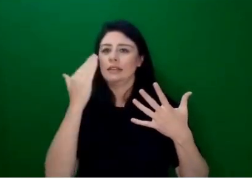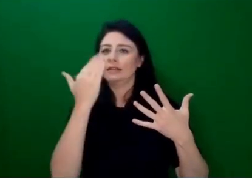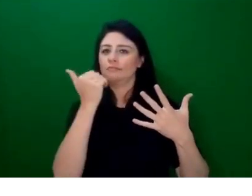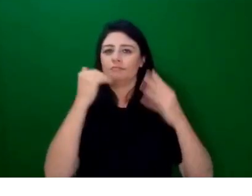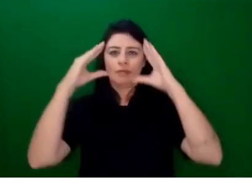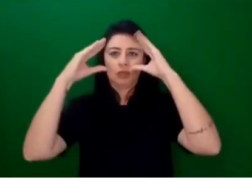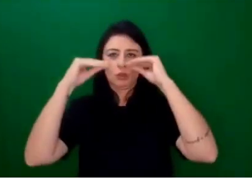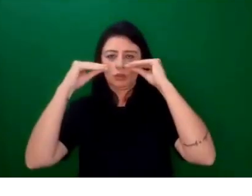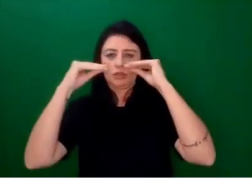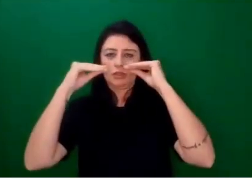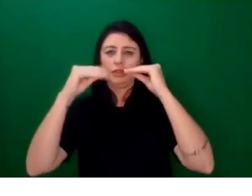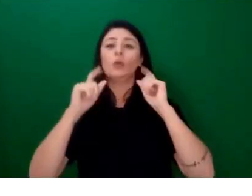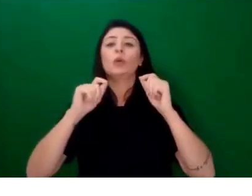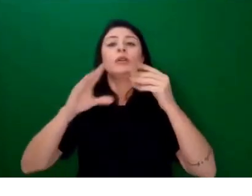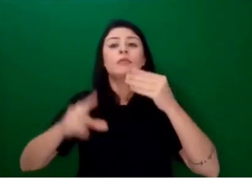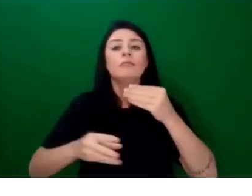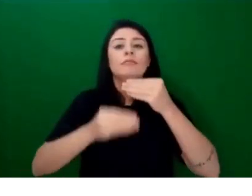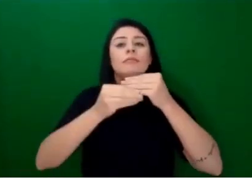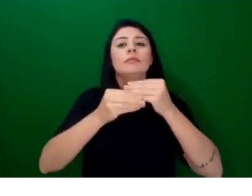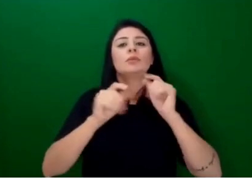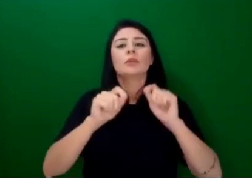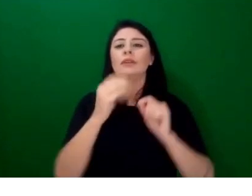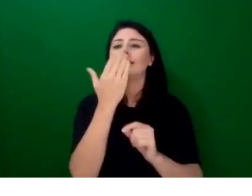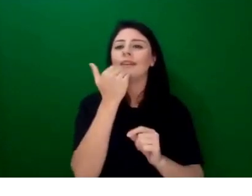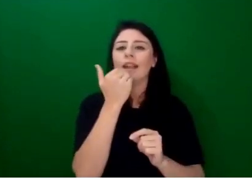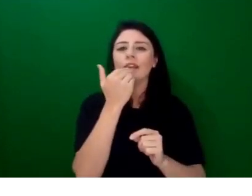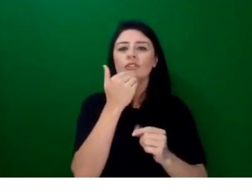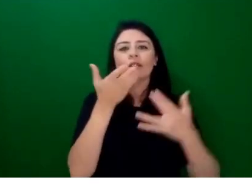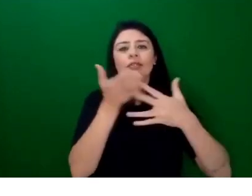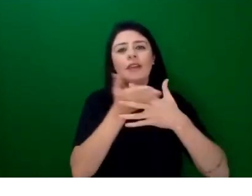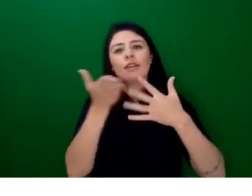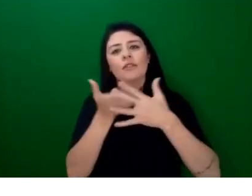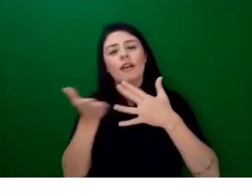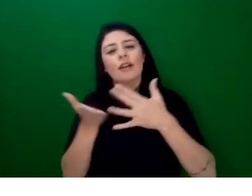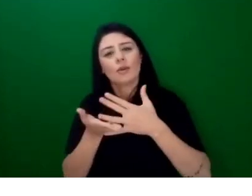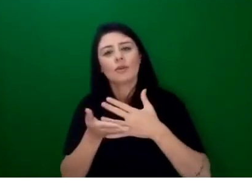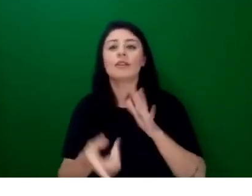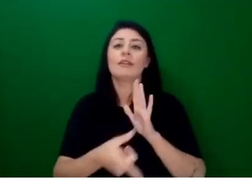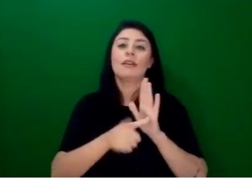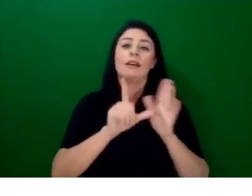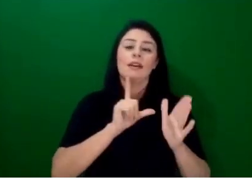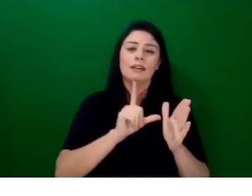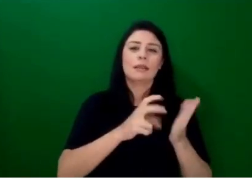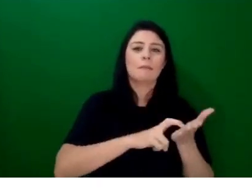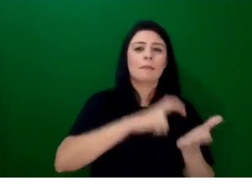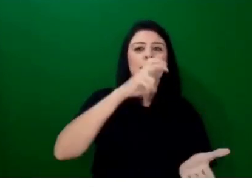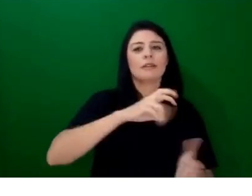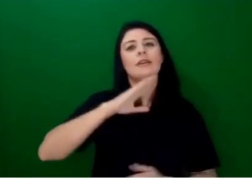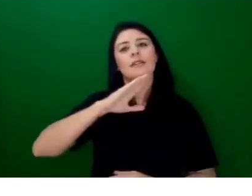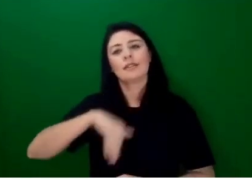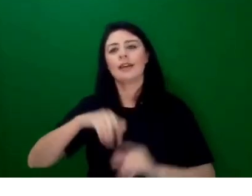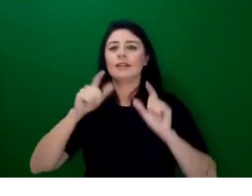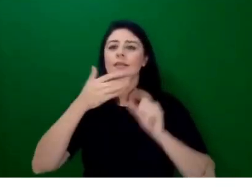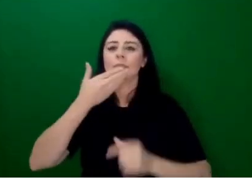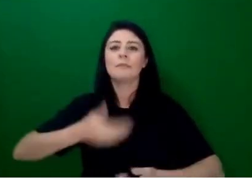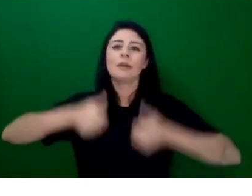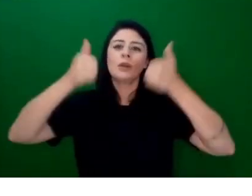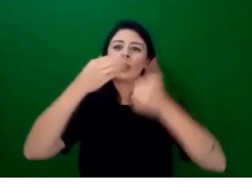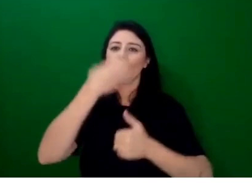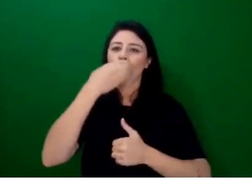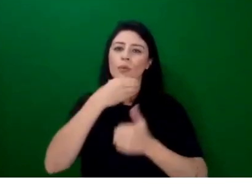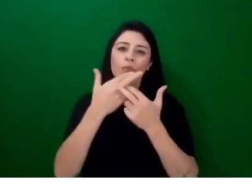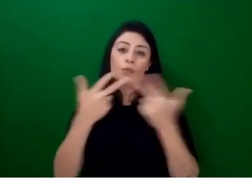que pode ser acrescentado nesses lanchinhos? Antes, a gente dava preferência no lanche da manhã e no lanche da tarde,